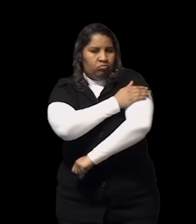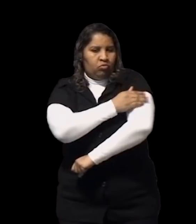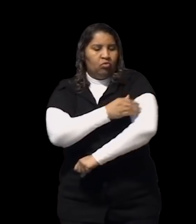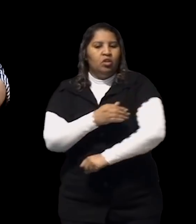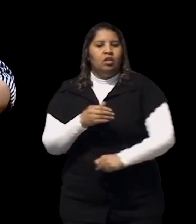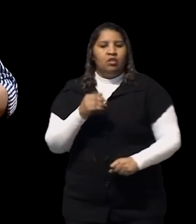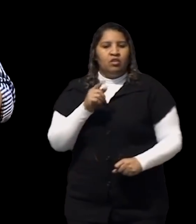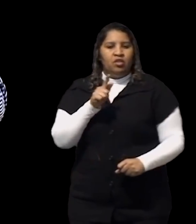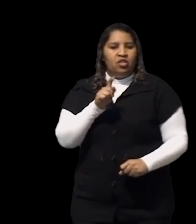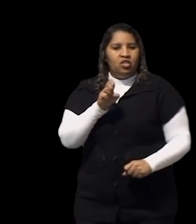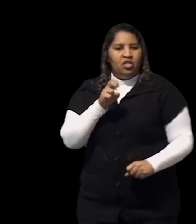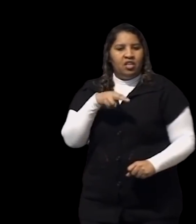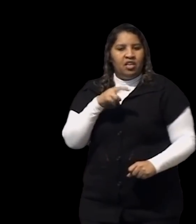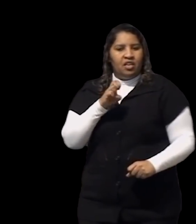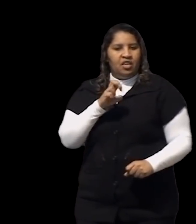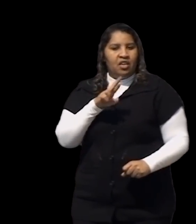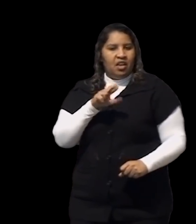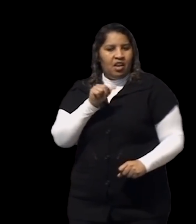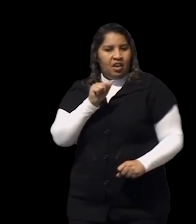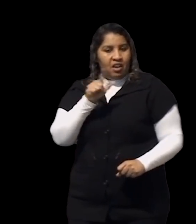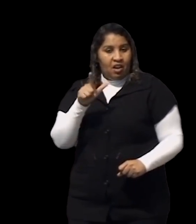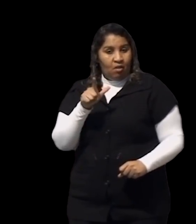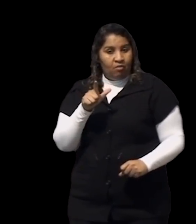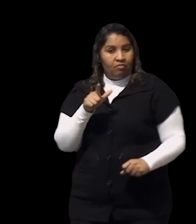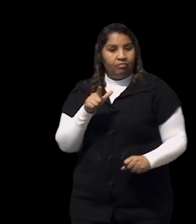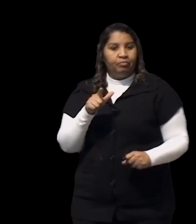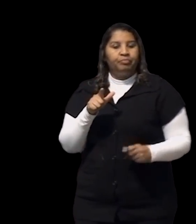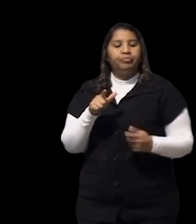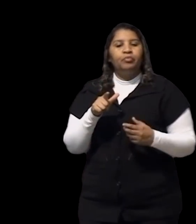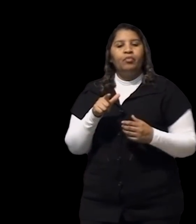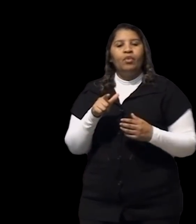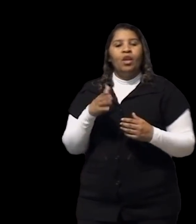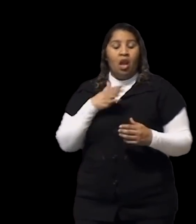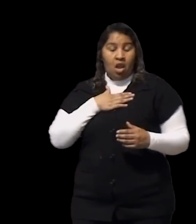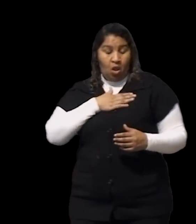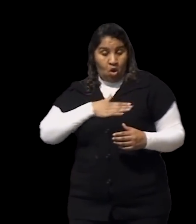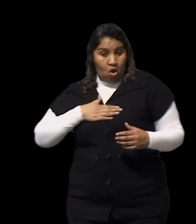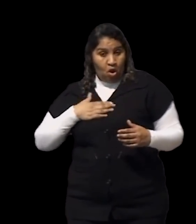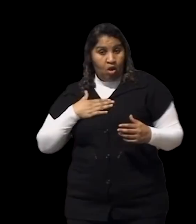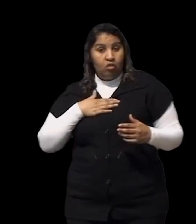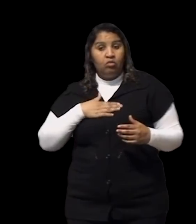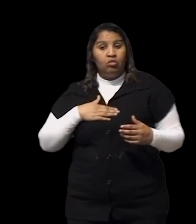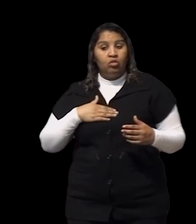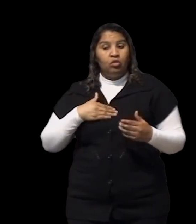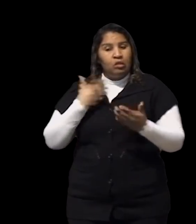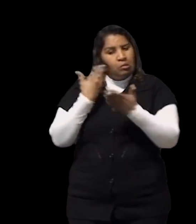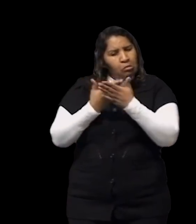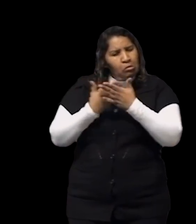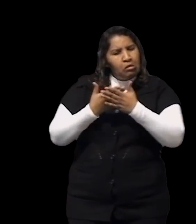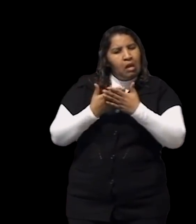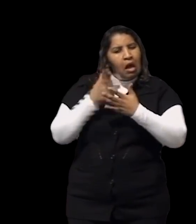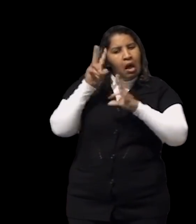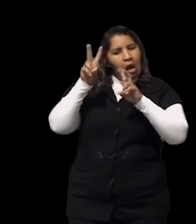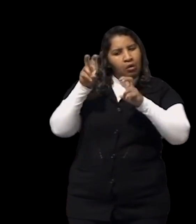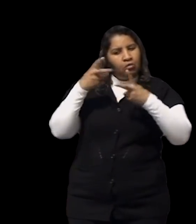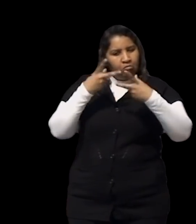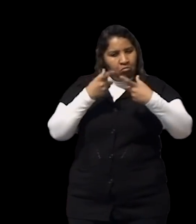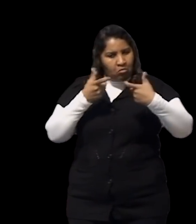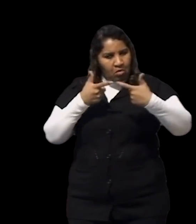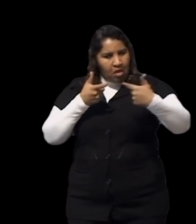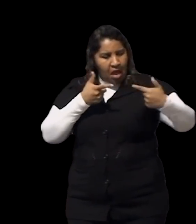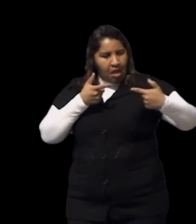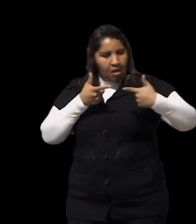sobre Guerra e ele diz o seguinte a Polónia é um país extraordinário que tem uma das histórias mais